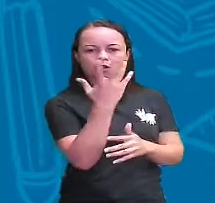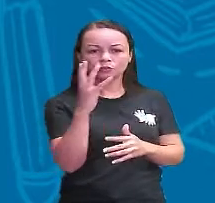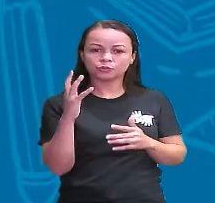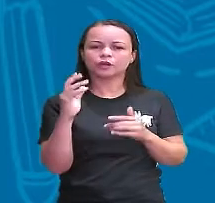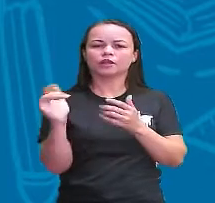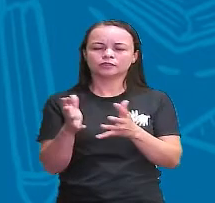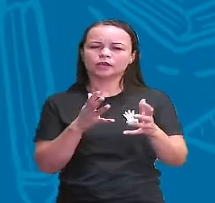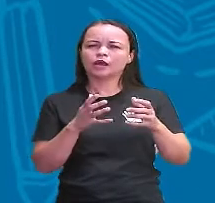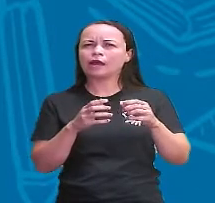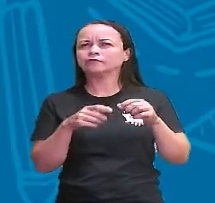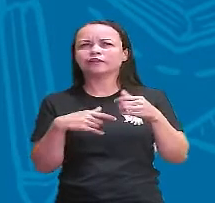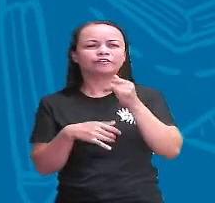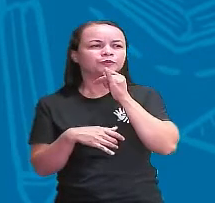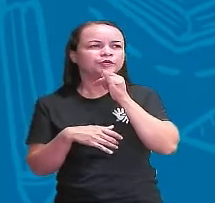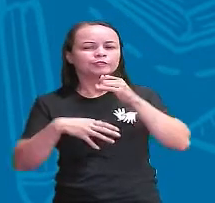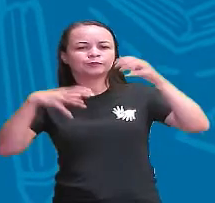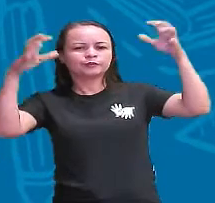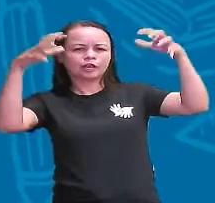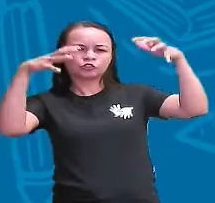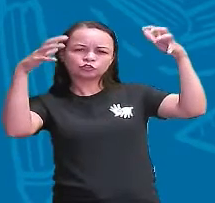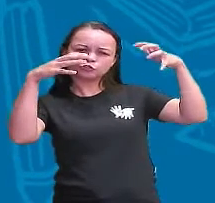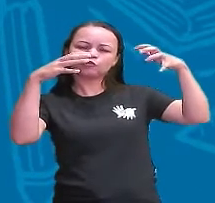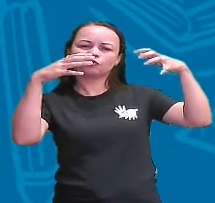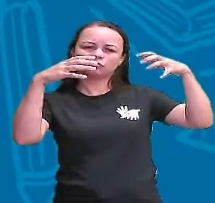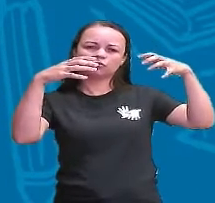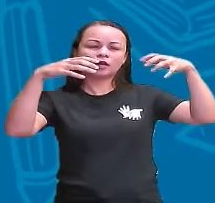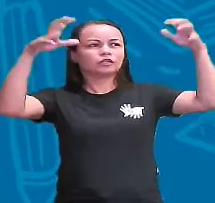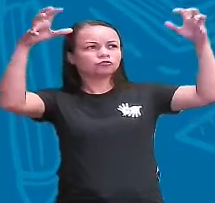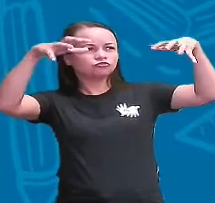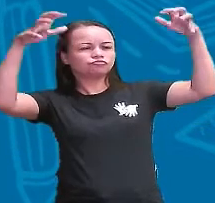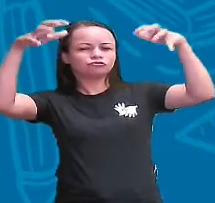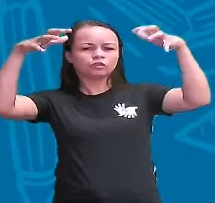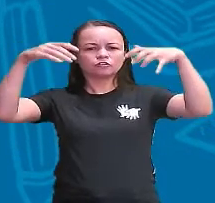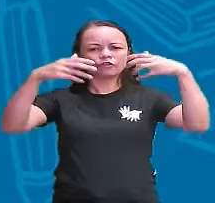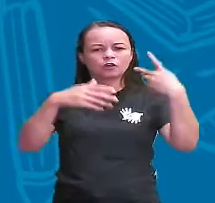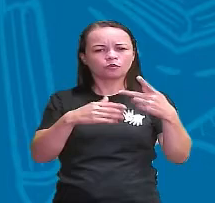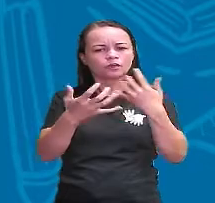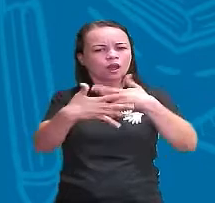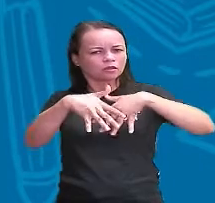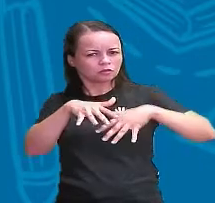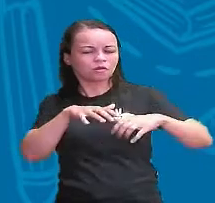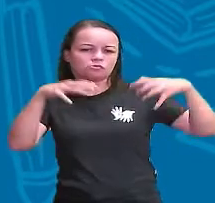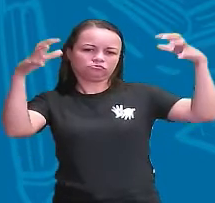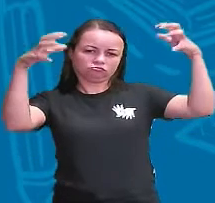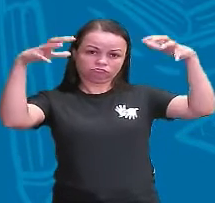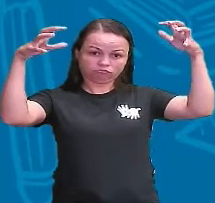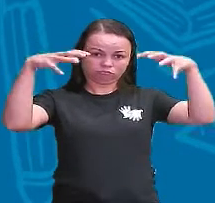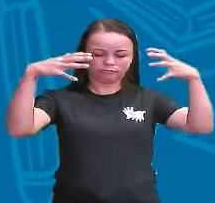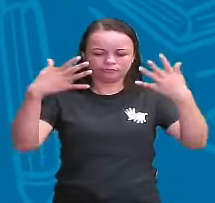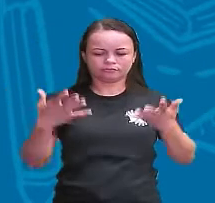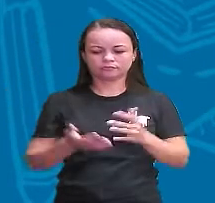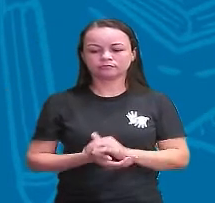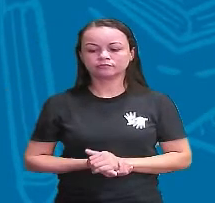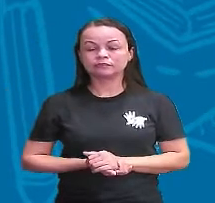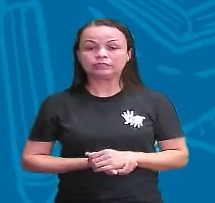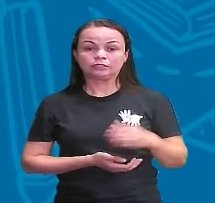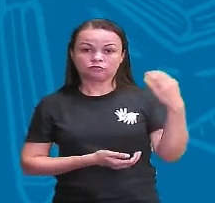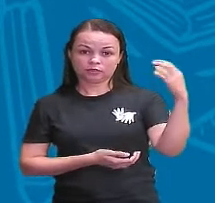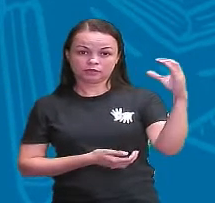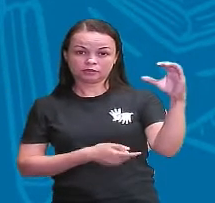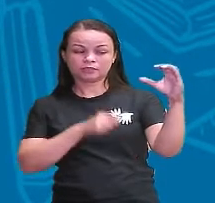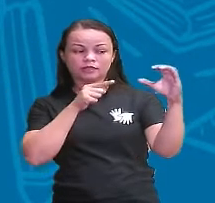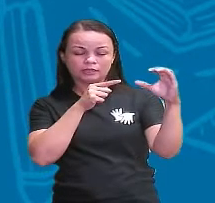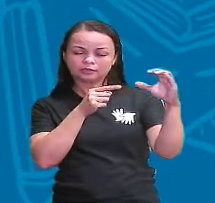mecanismo da chuva, através desse processo, desse fenômeno natural da chuva, Portanto, em ciência, quando